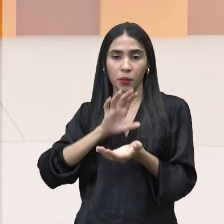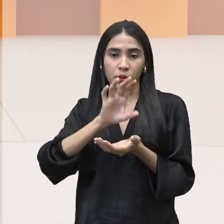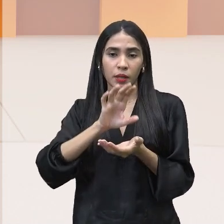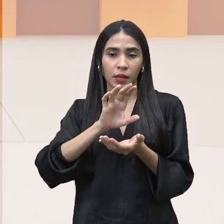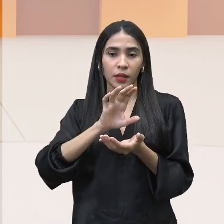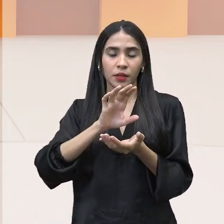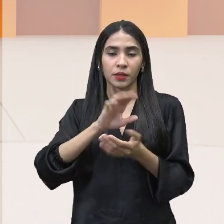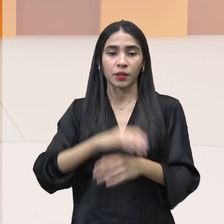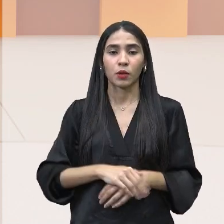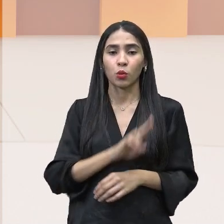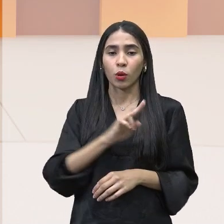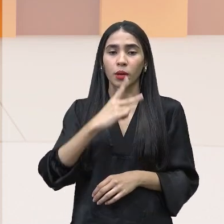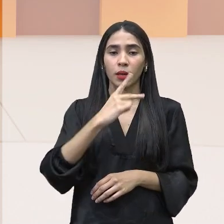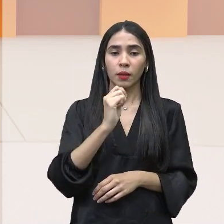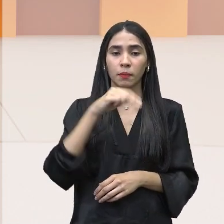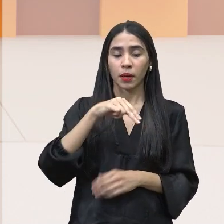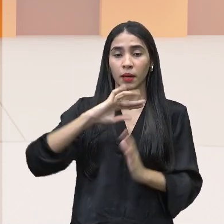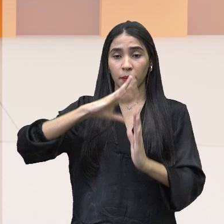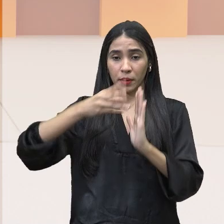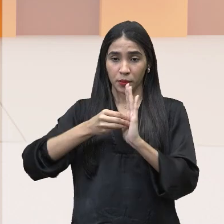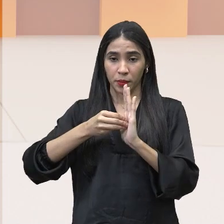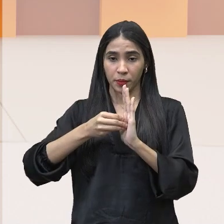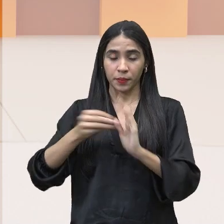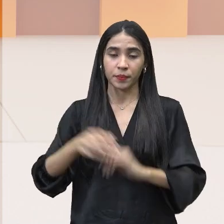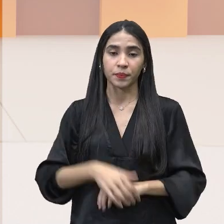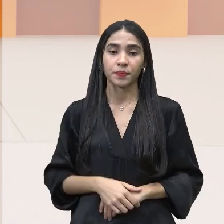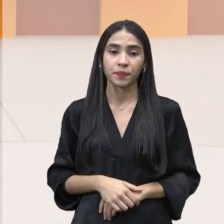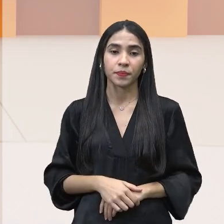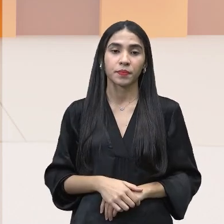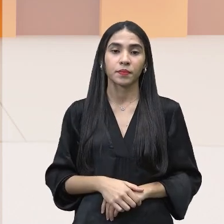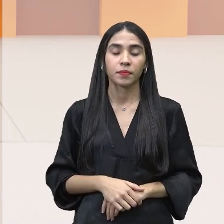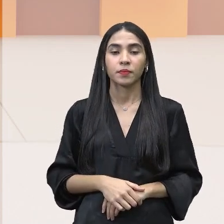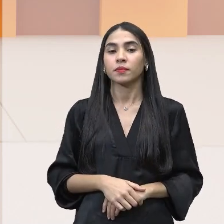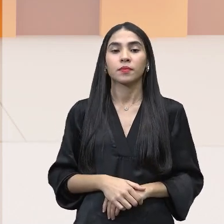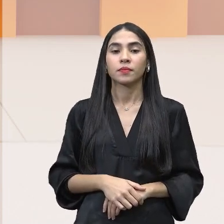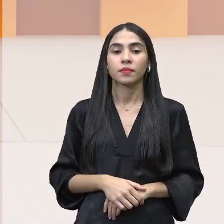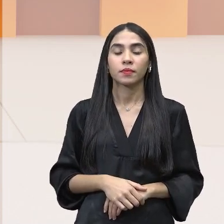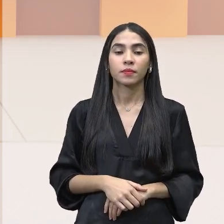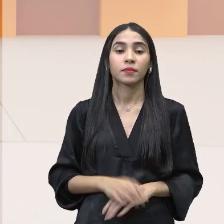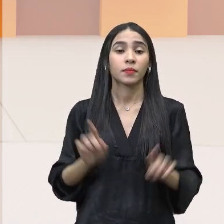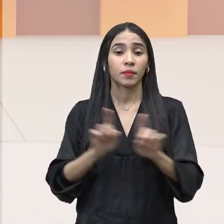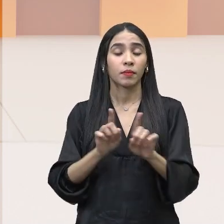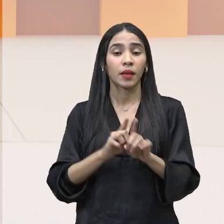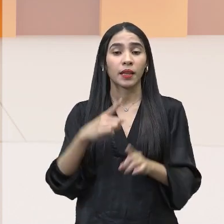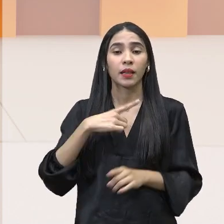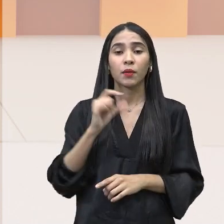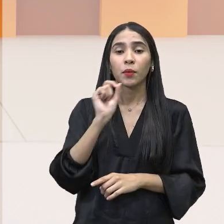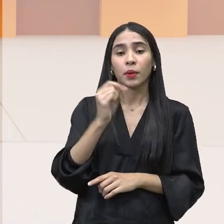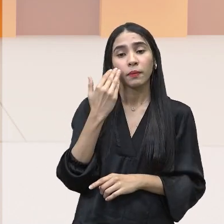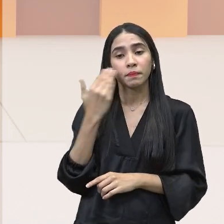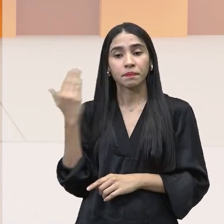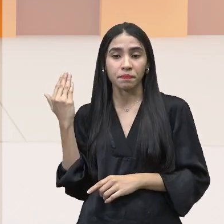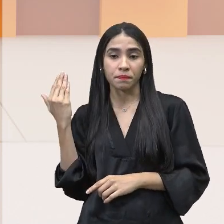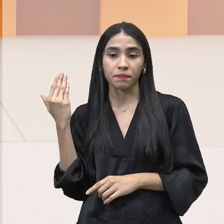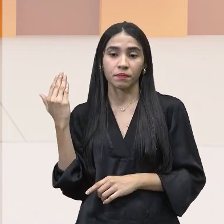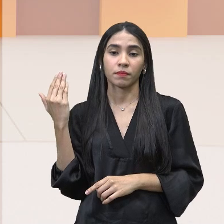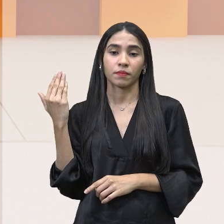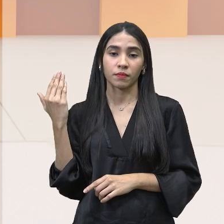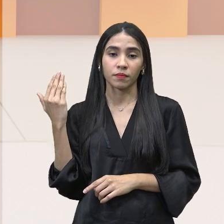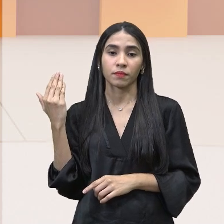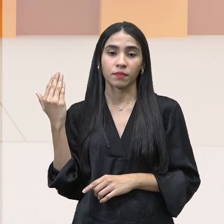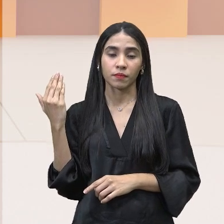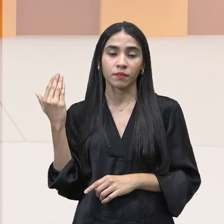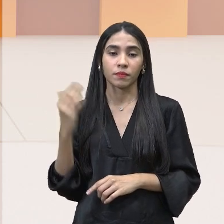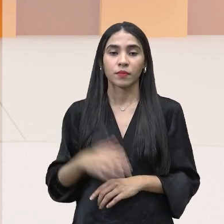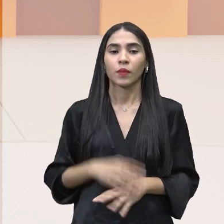de Pan-Amazônia. Muito bem. E aí nós vamos ver a intervenção estatal no território da